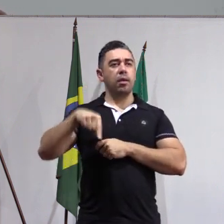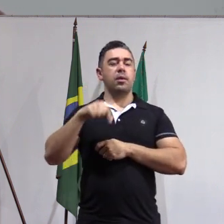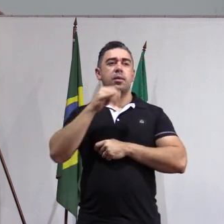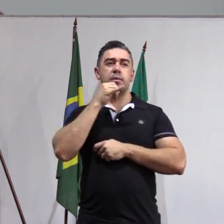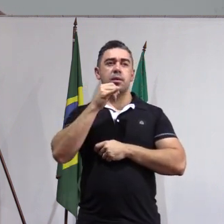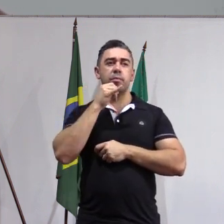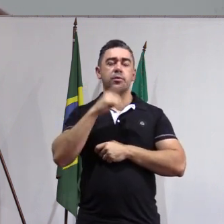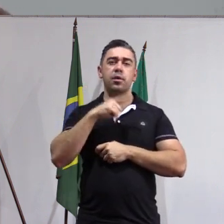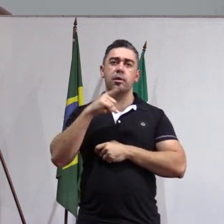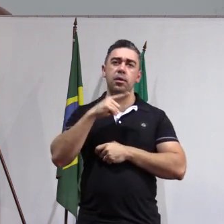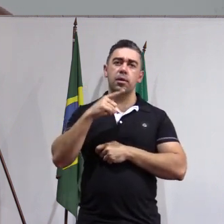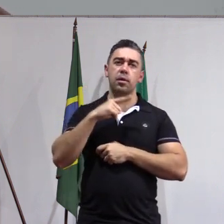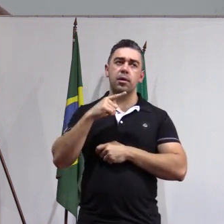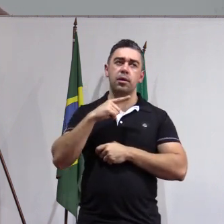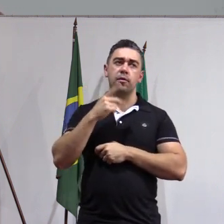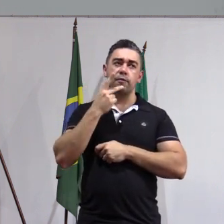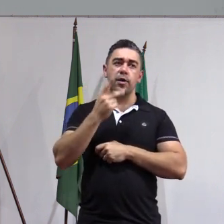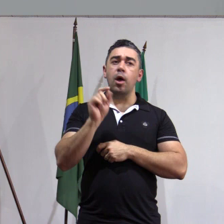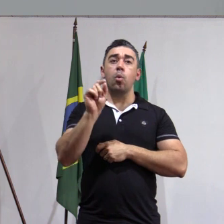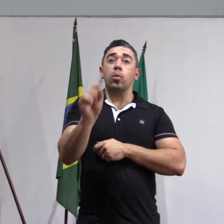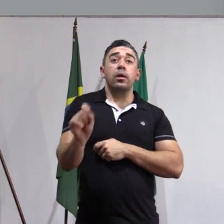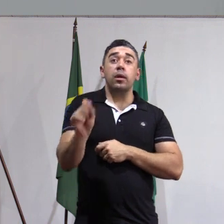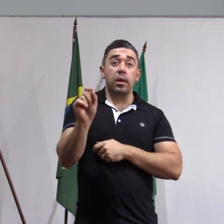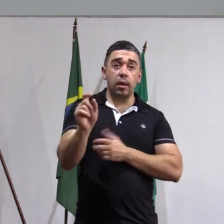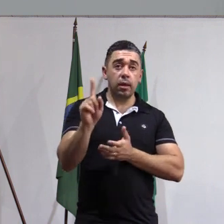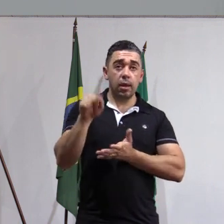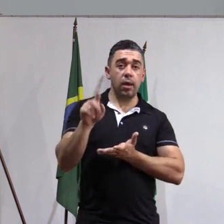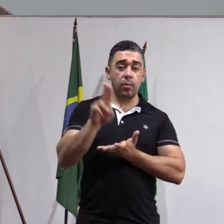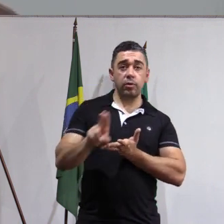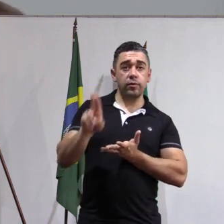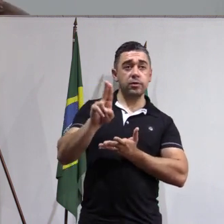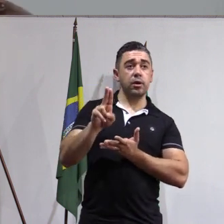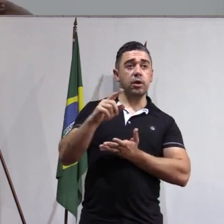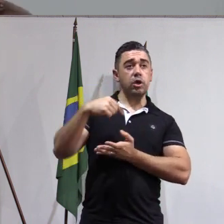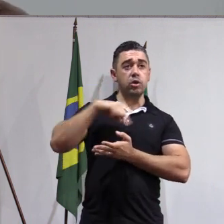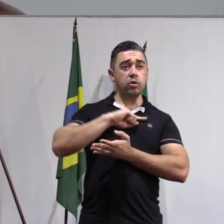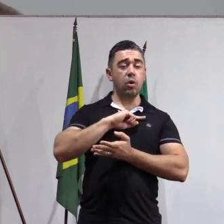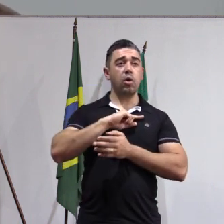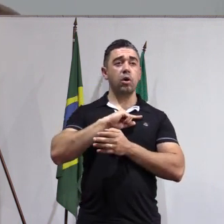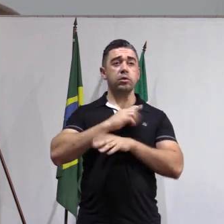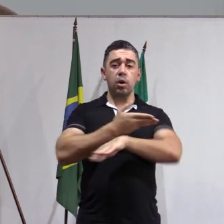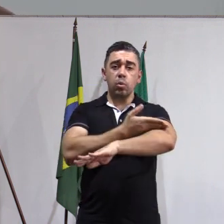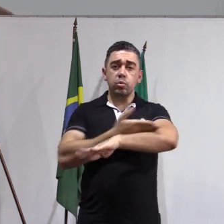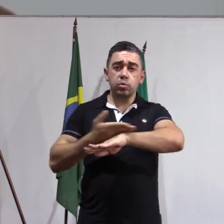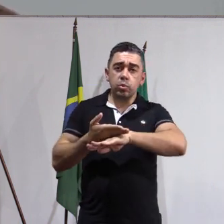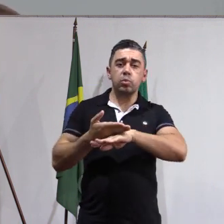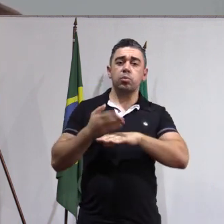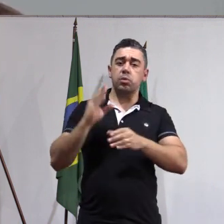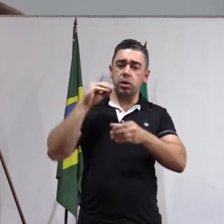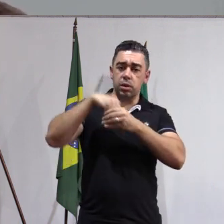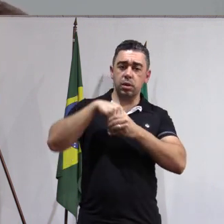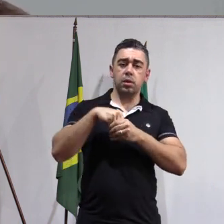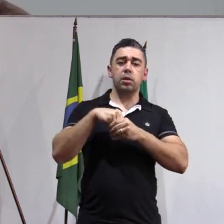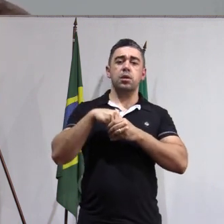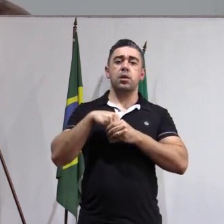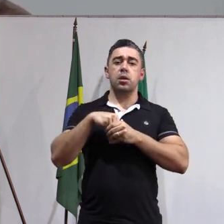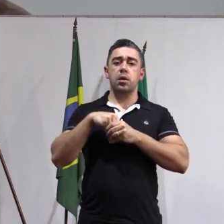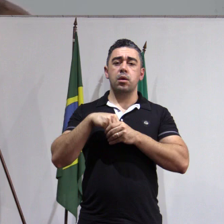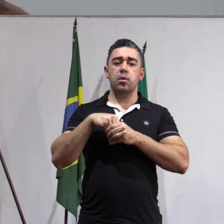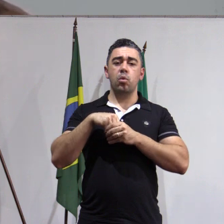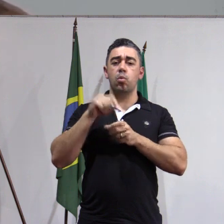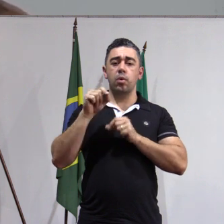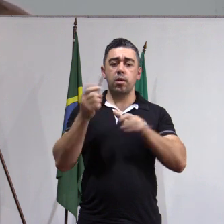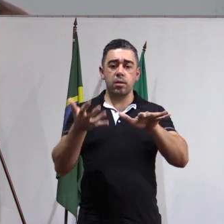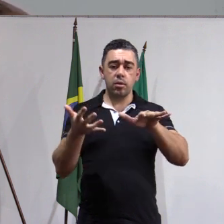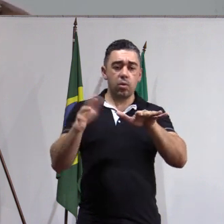mais decisivo para dizer o que é uma universidade do que o nosso hábito acadêmico, do que o nosso valor democrático de